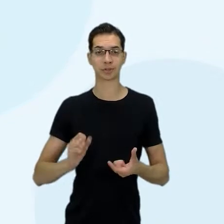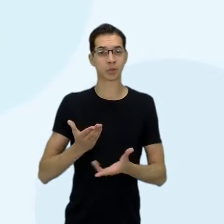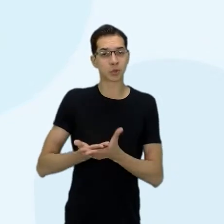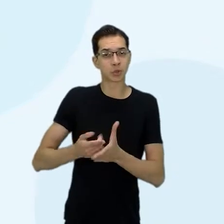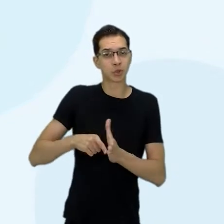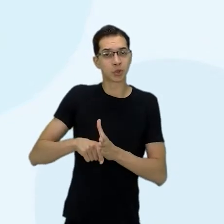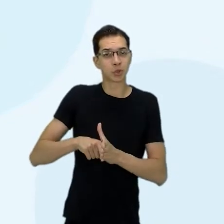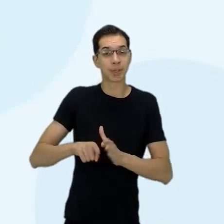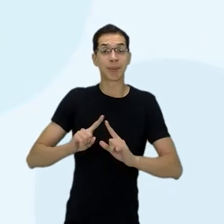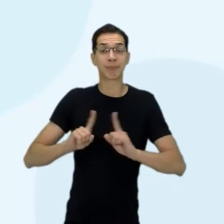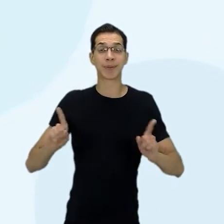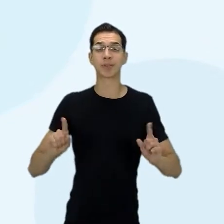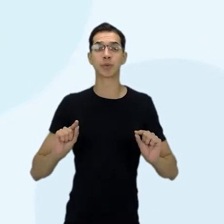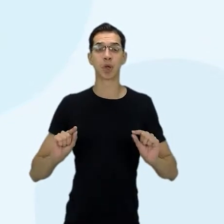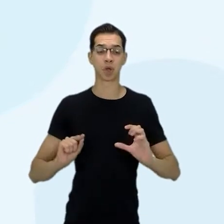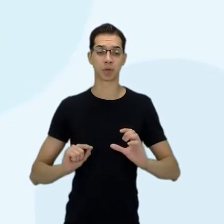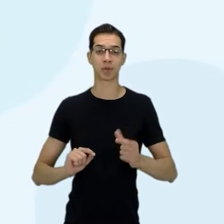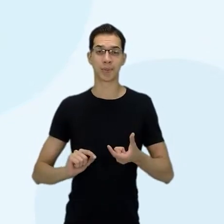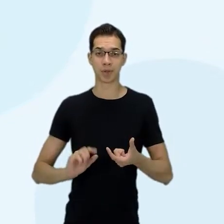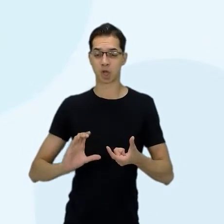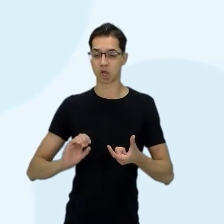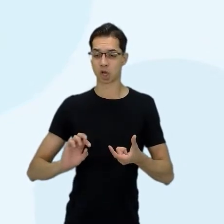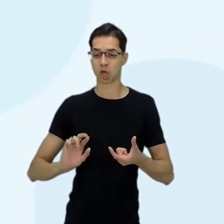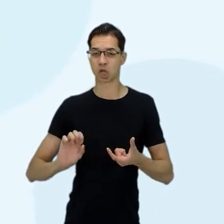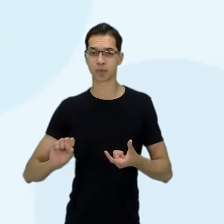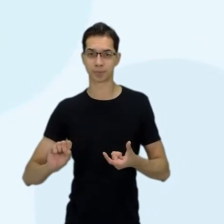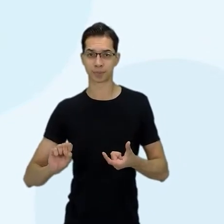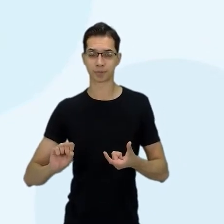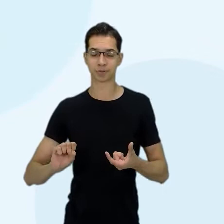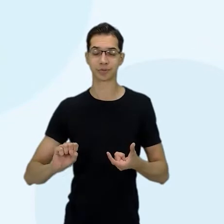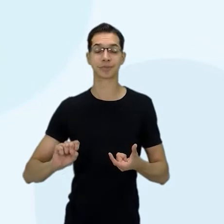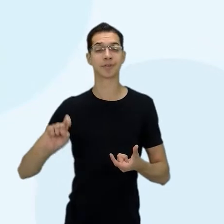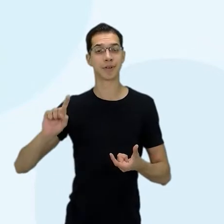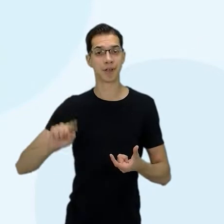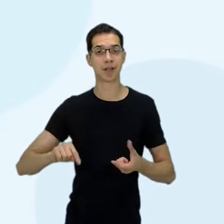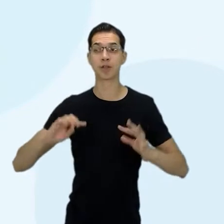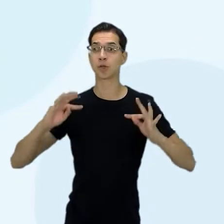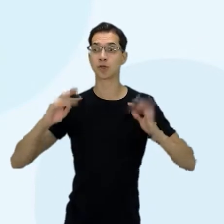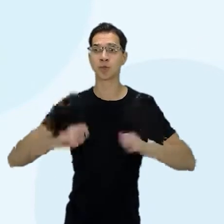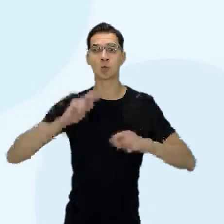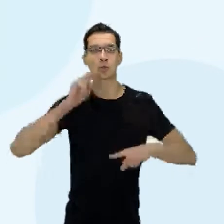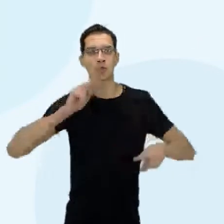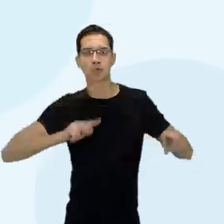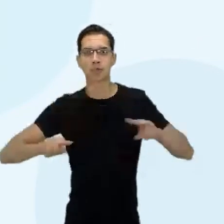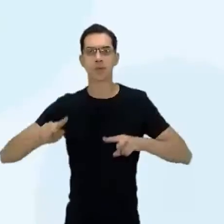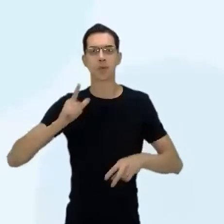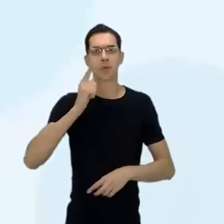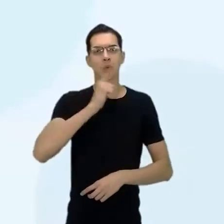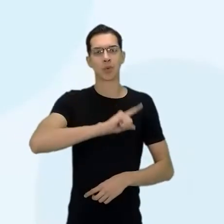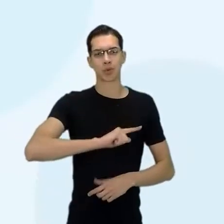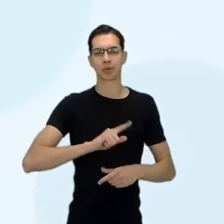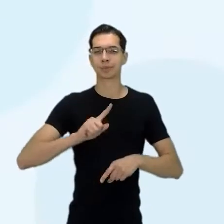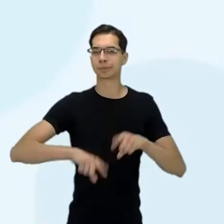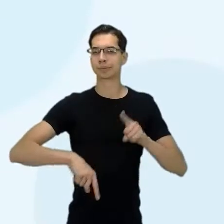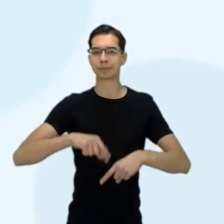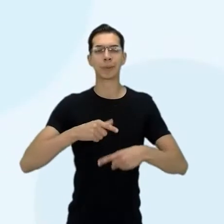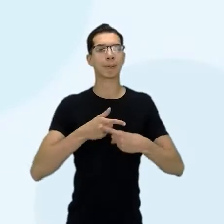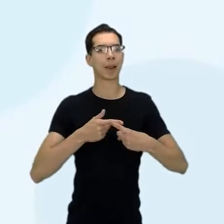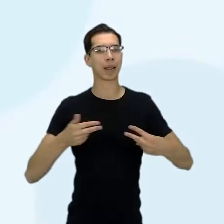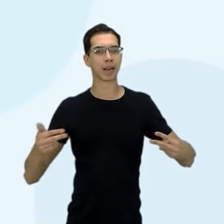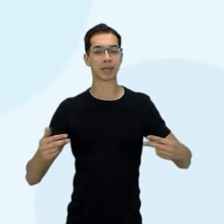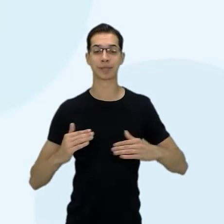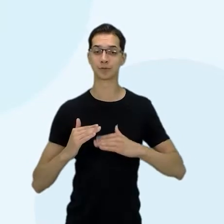aqueles que a gente pode ver, os macroscópicos, bem como suas evoluções temporais e